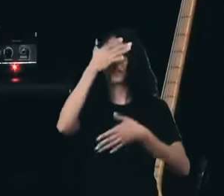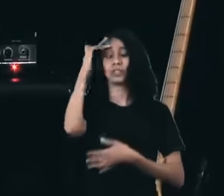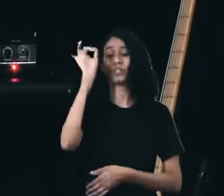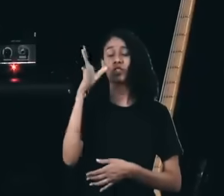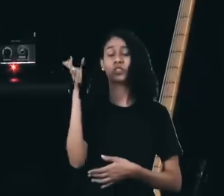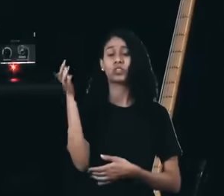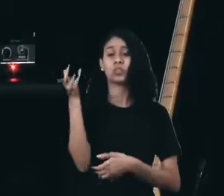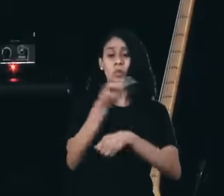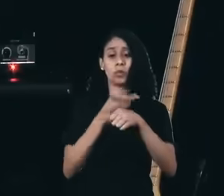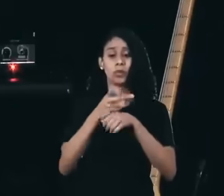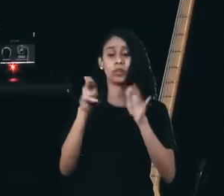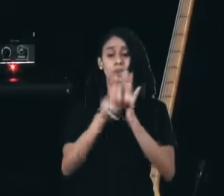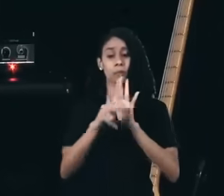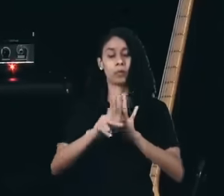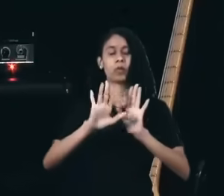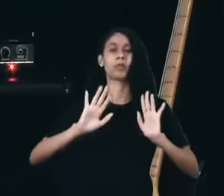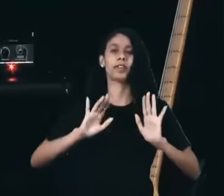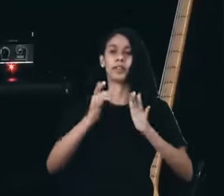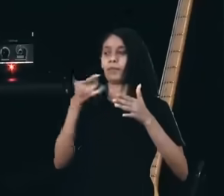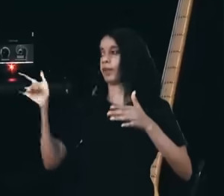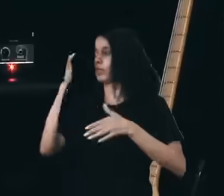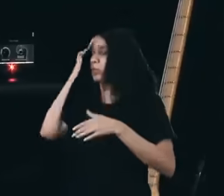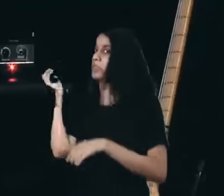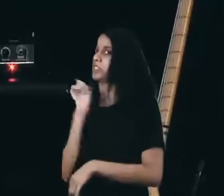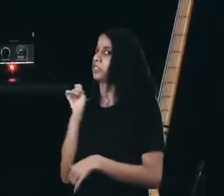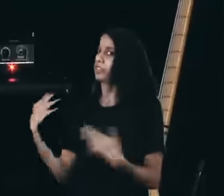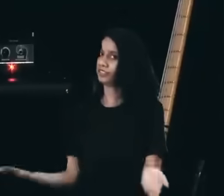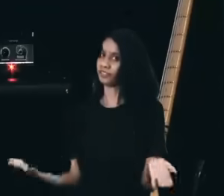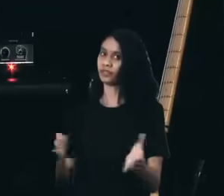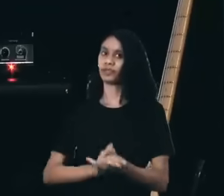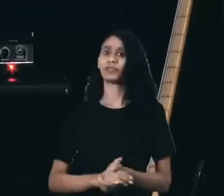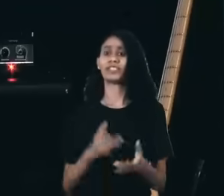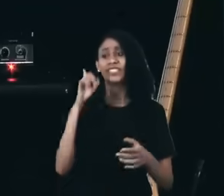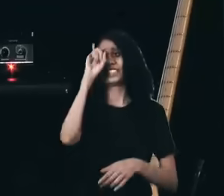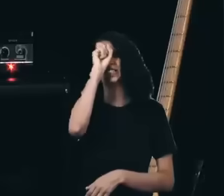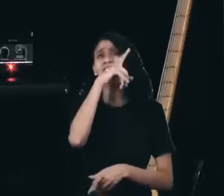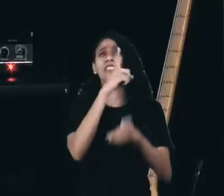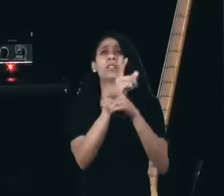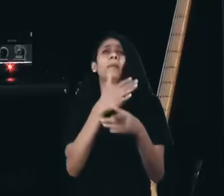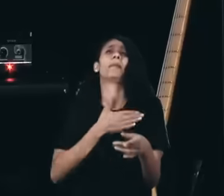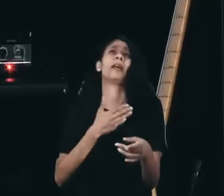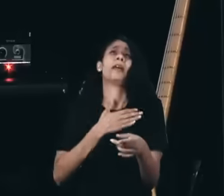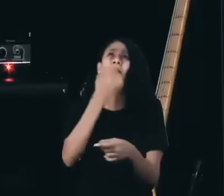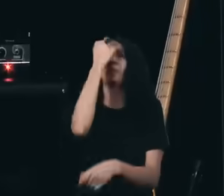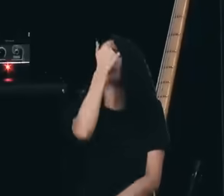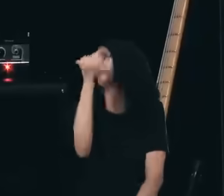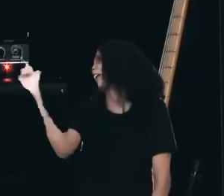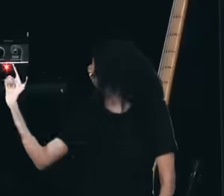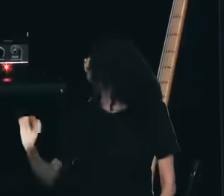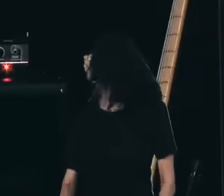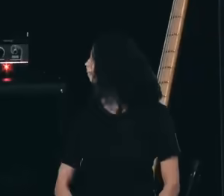procurar para si. Não é verdade? Já está difícil achar para si, imagina para os outros.